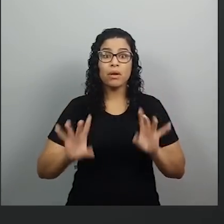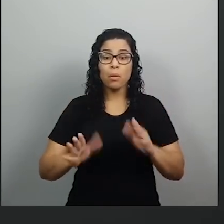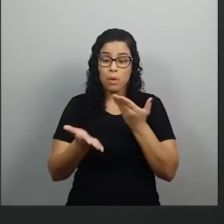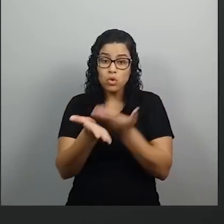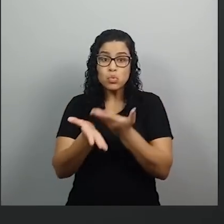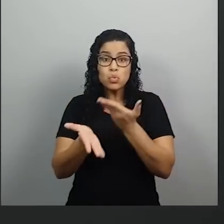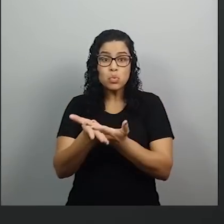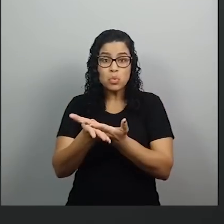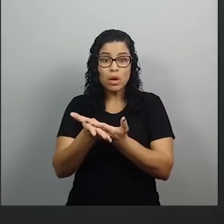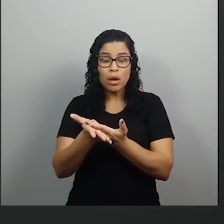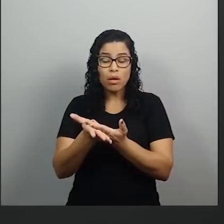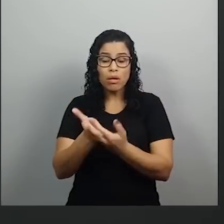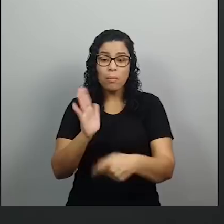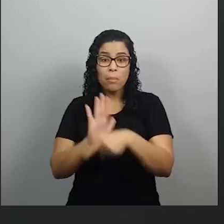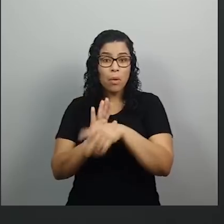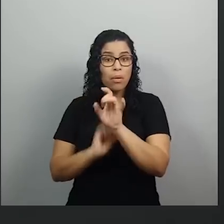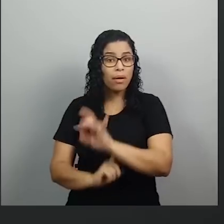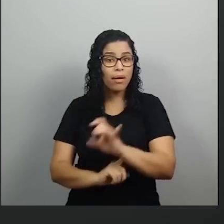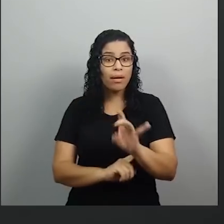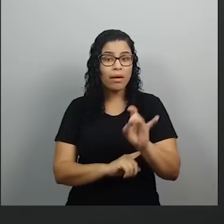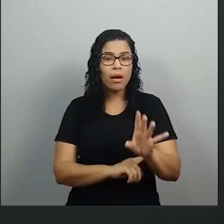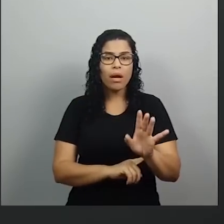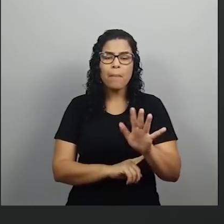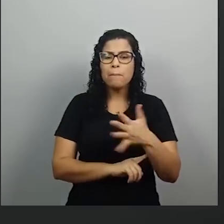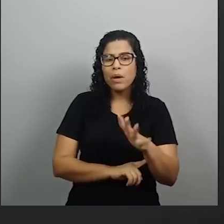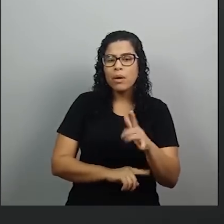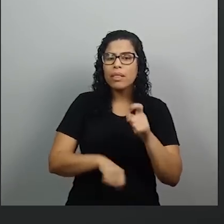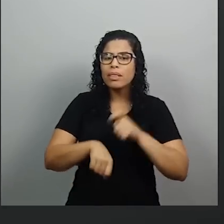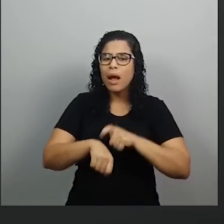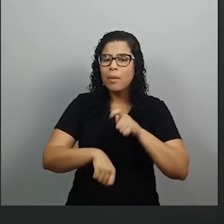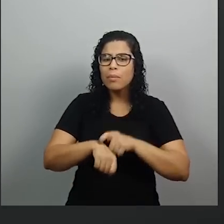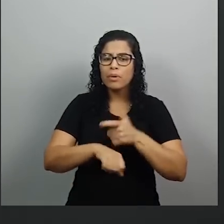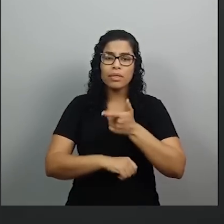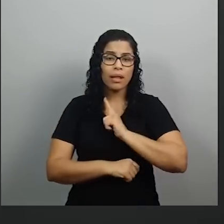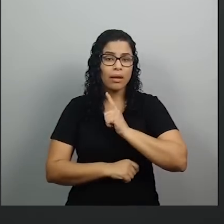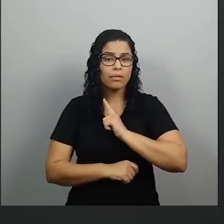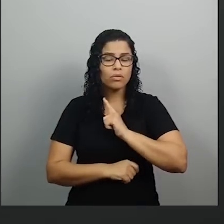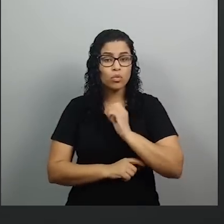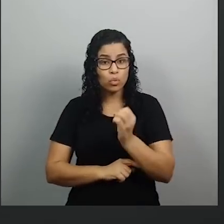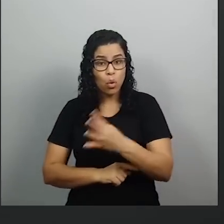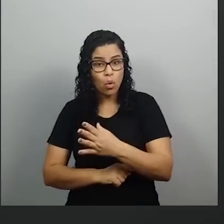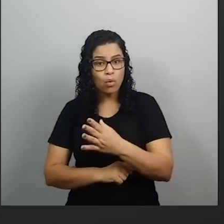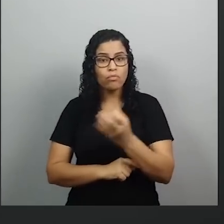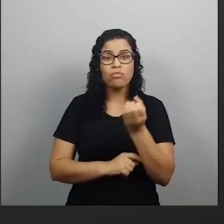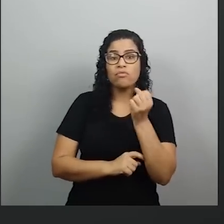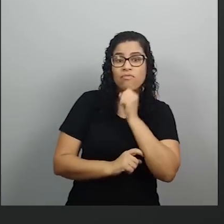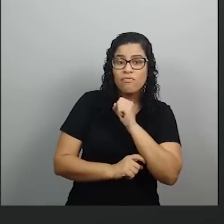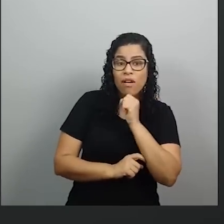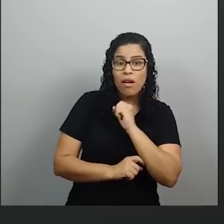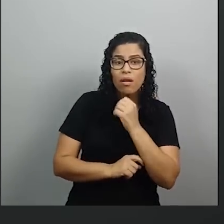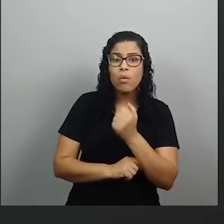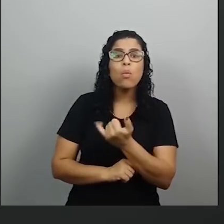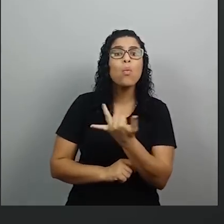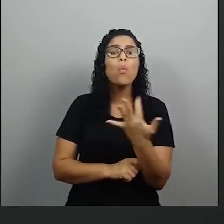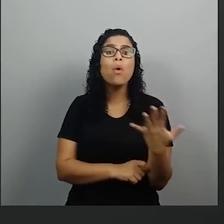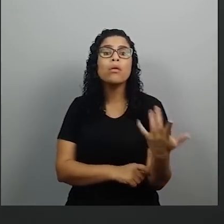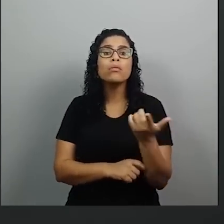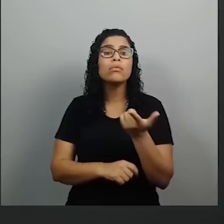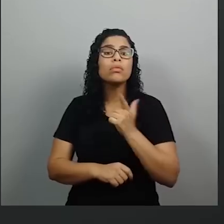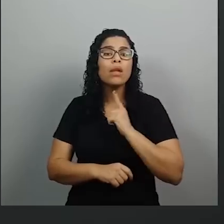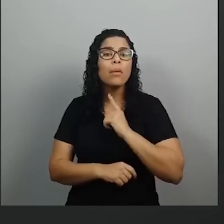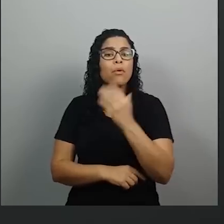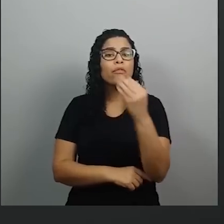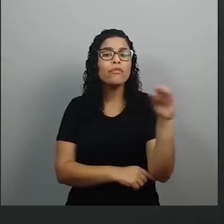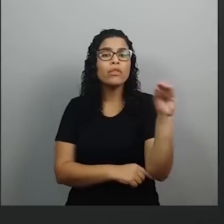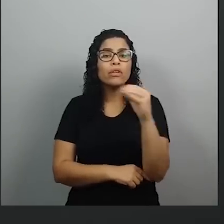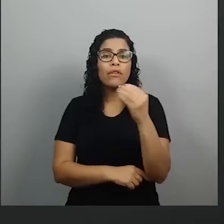pelos fósseis eu consigo saber de quanto tempo mais ou menos é isso aqui. Isso aqui é mais recente? Isso aqui é mais antigo? Quanto tempo será que esse